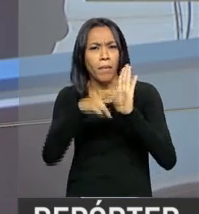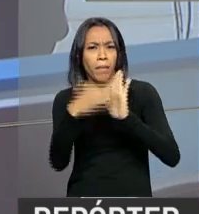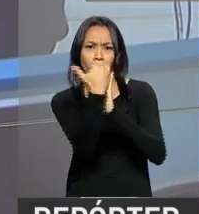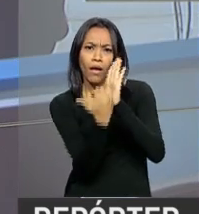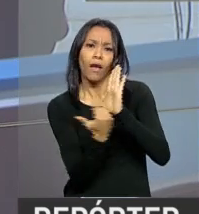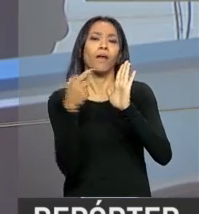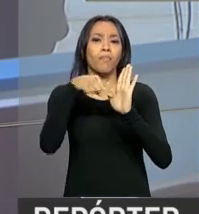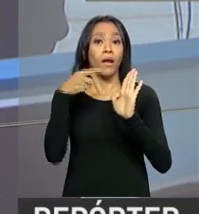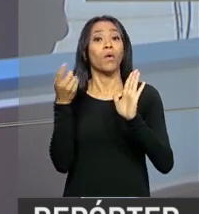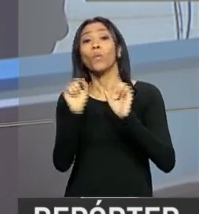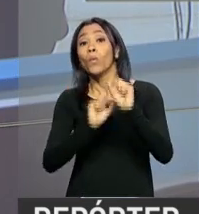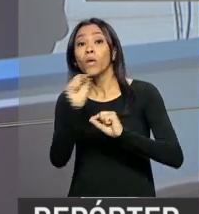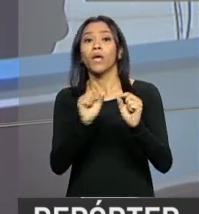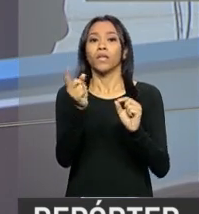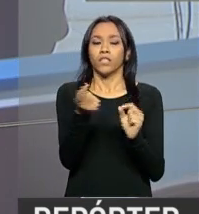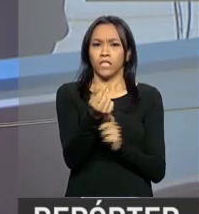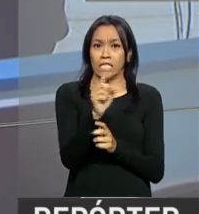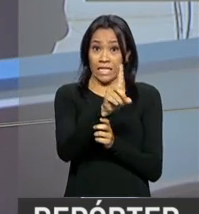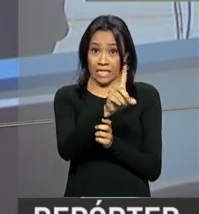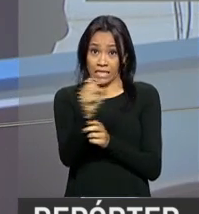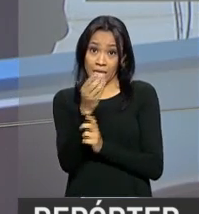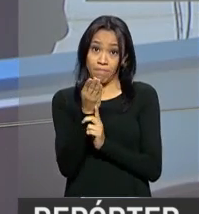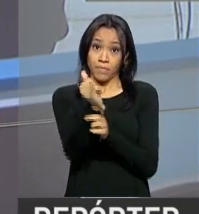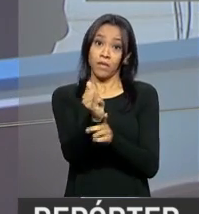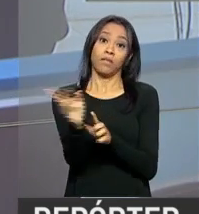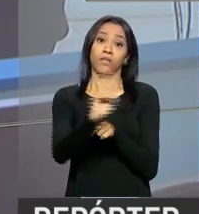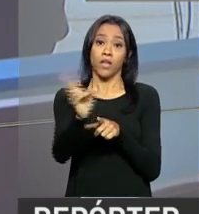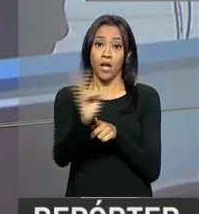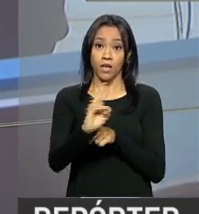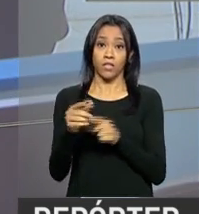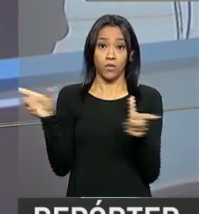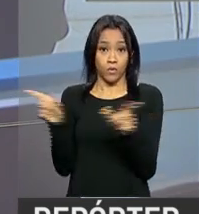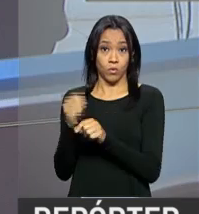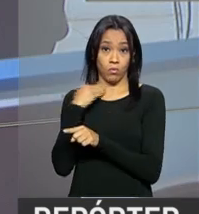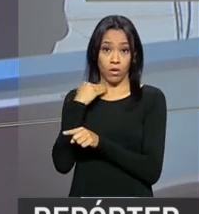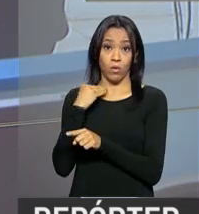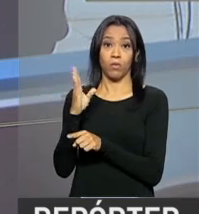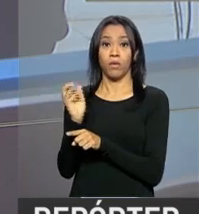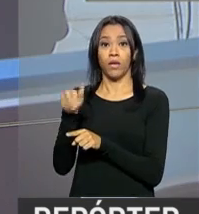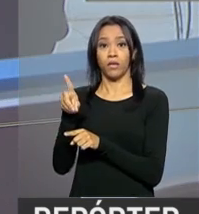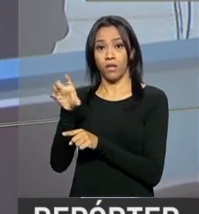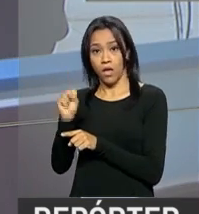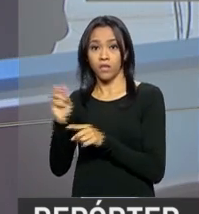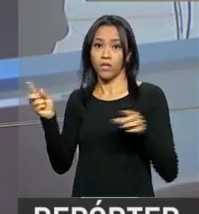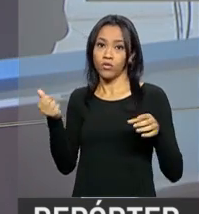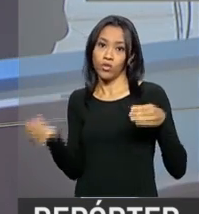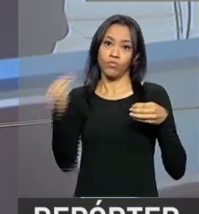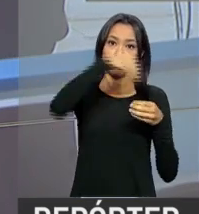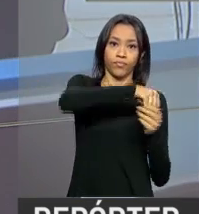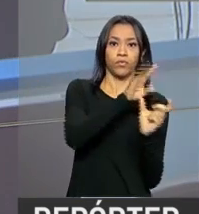as iniciativas estão a devolução de 100 bilhões de reais do BNDES ao Tesouro Nacional e também